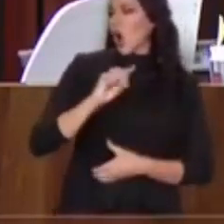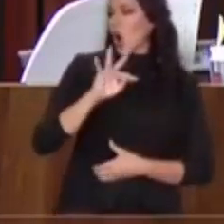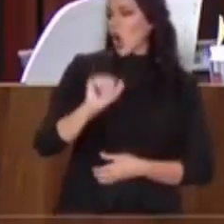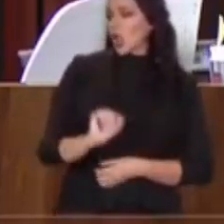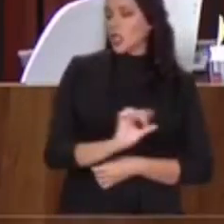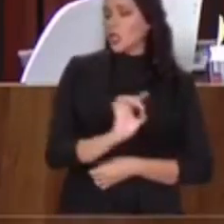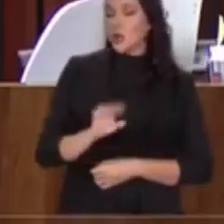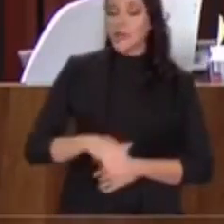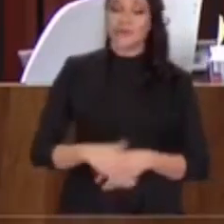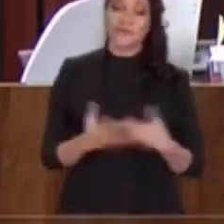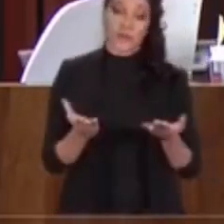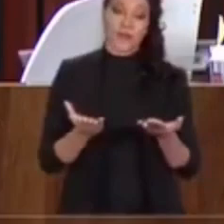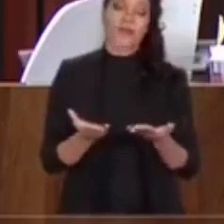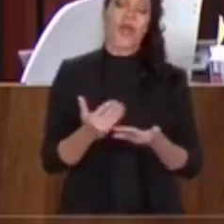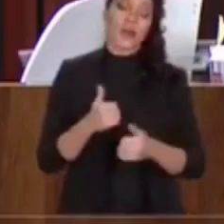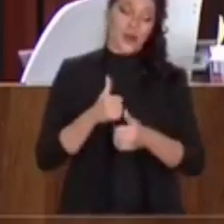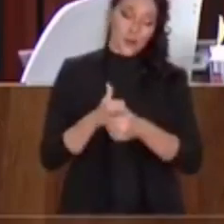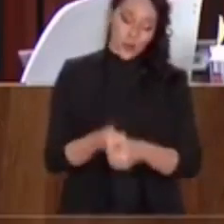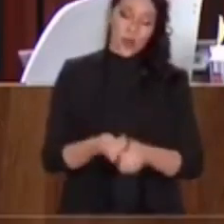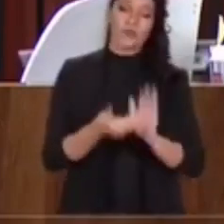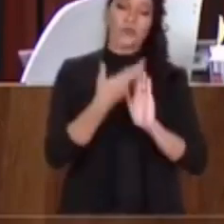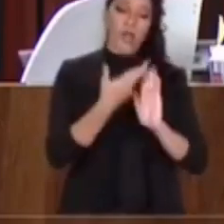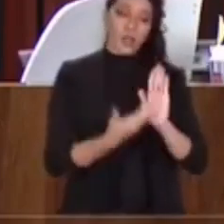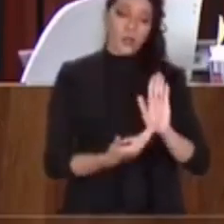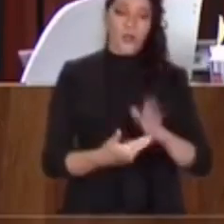eleição é dessa forma acompanho o eminente relator